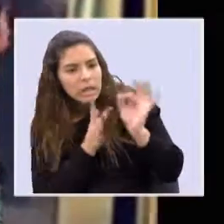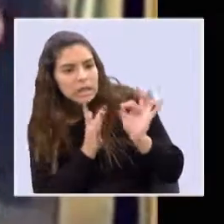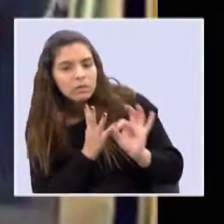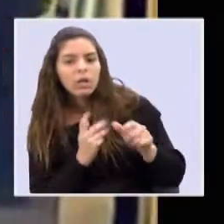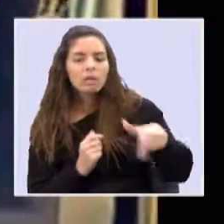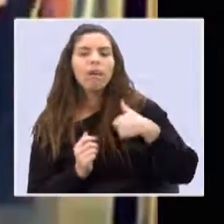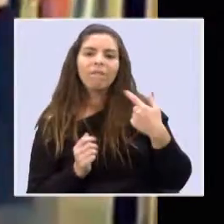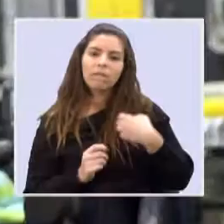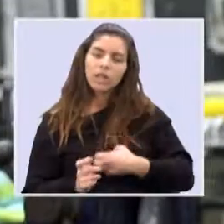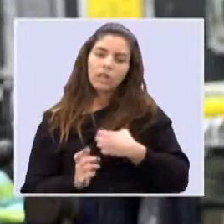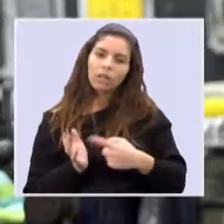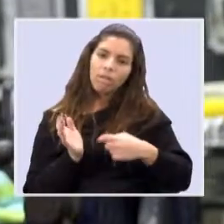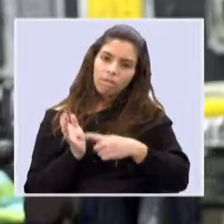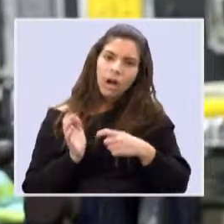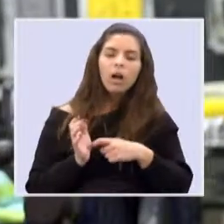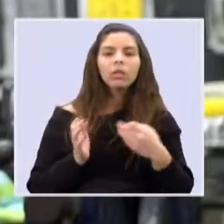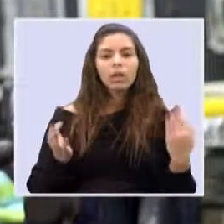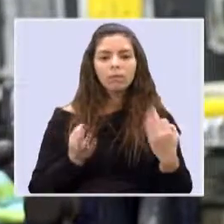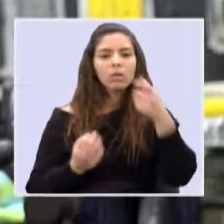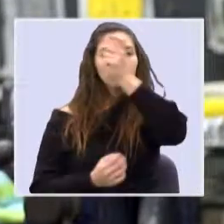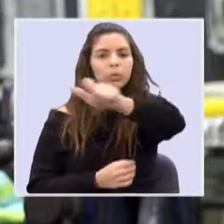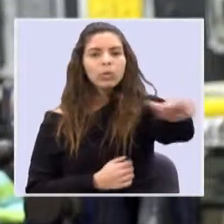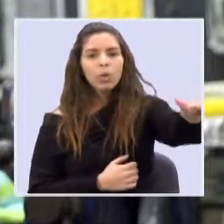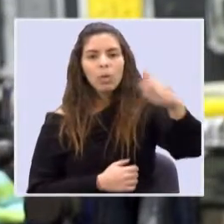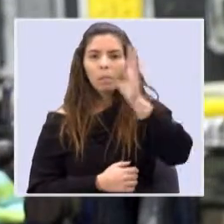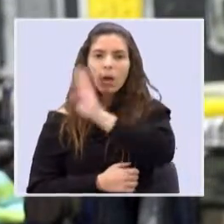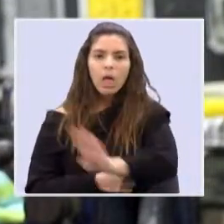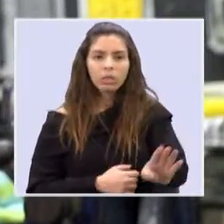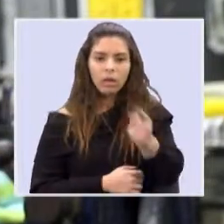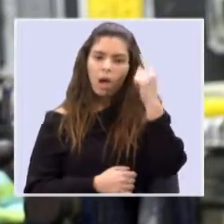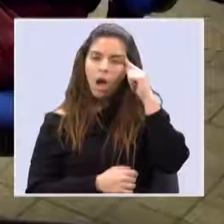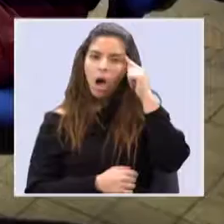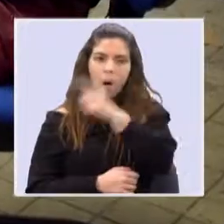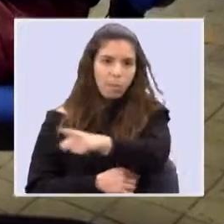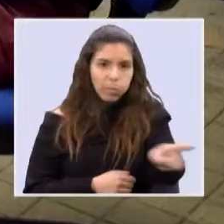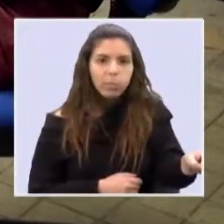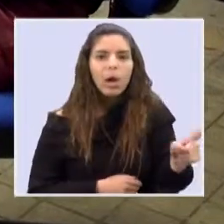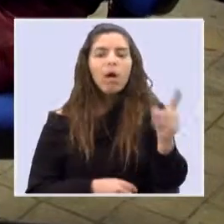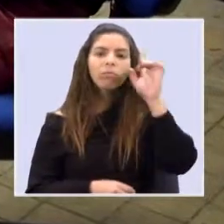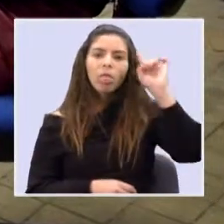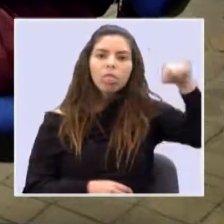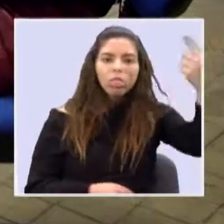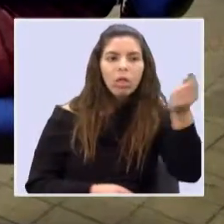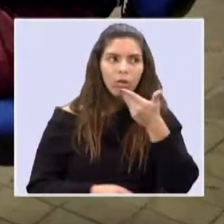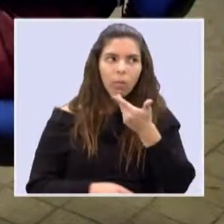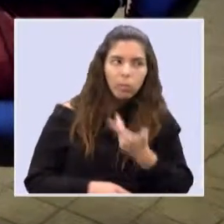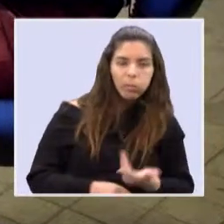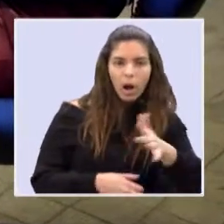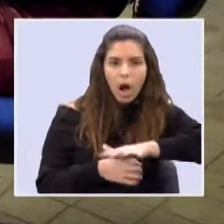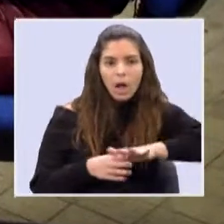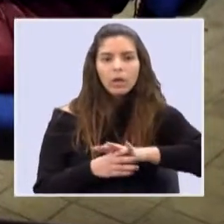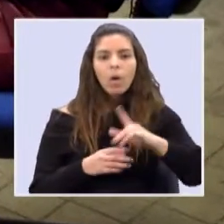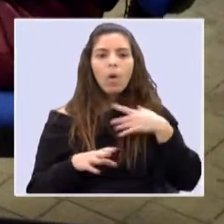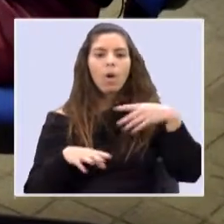que havia a necessidade de as pessoas porem em prática o conhecimento que aprendiam, ou seja, uma pessoa